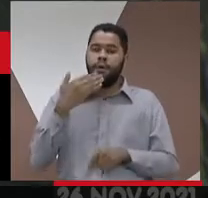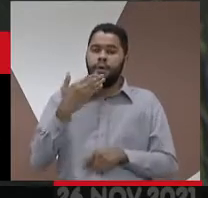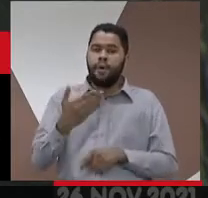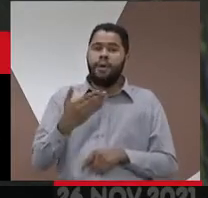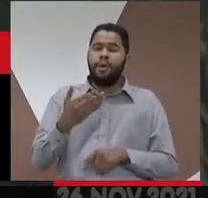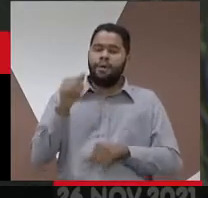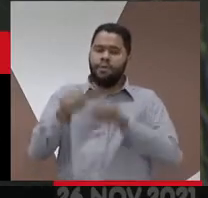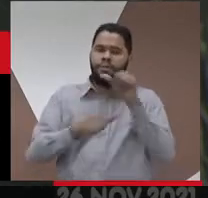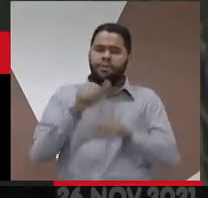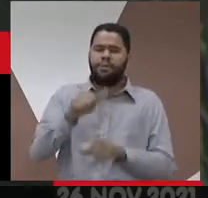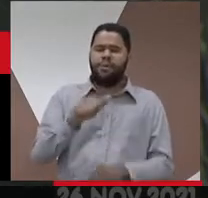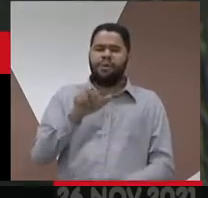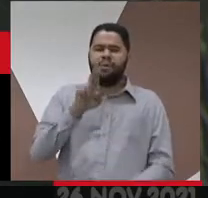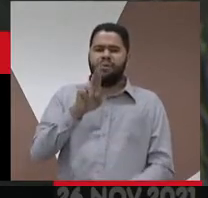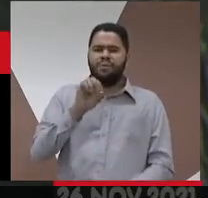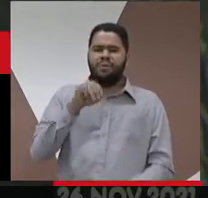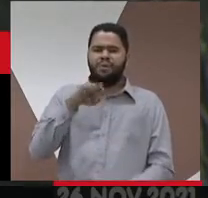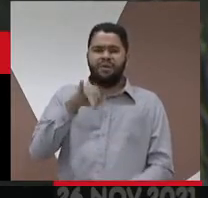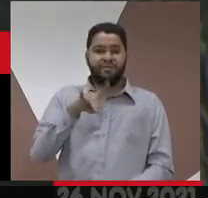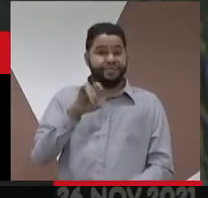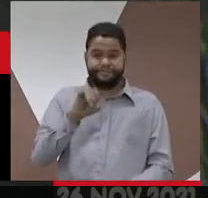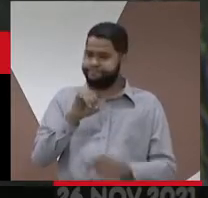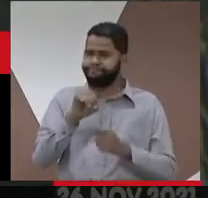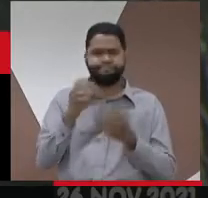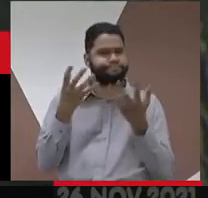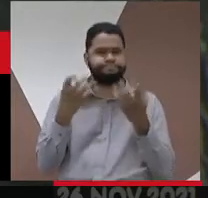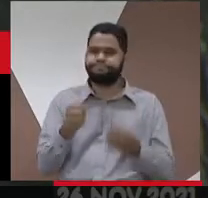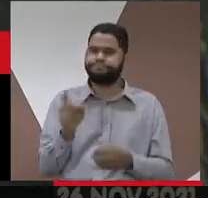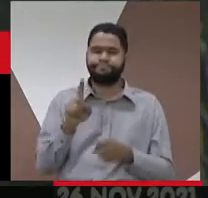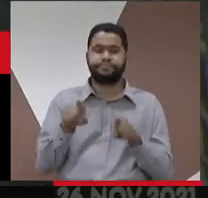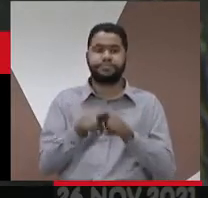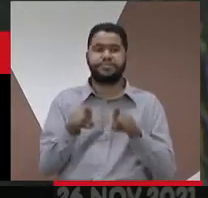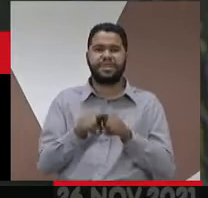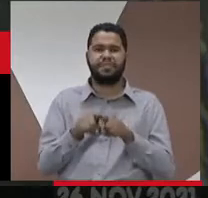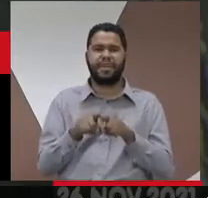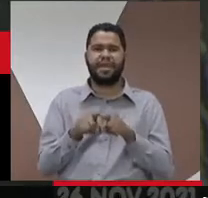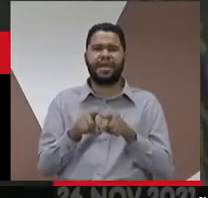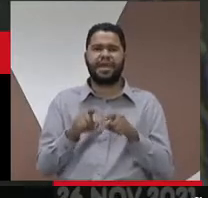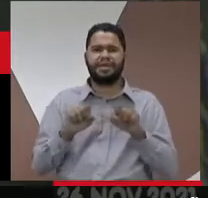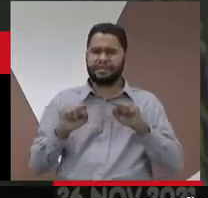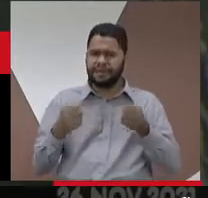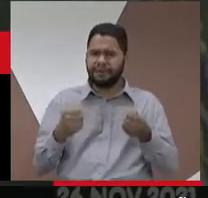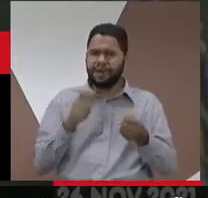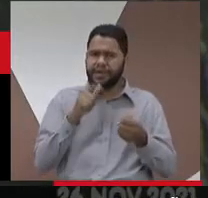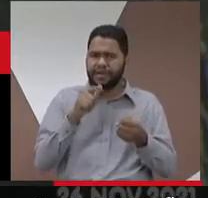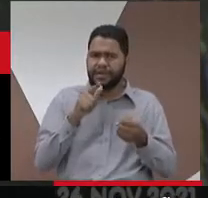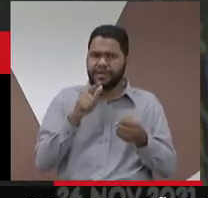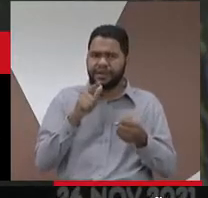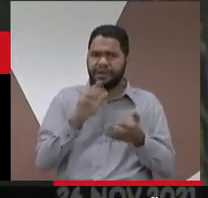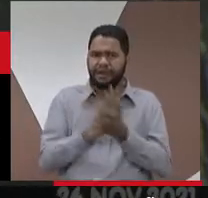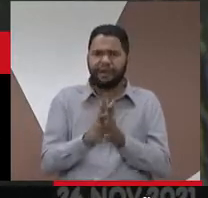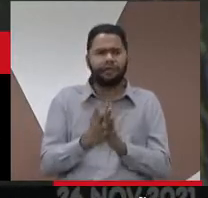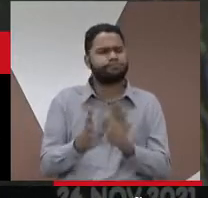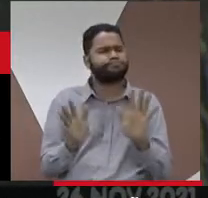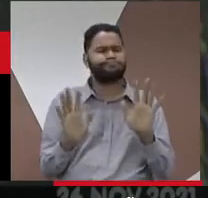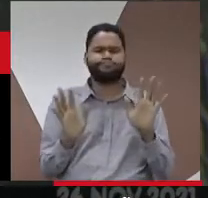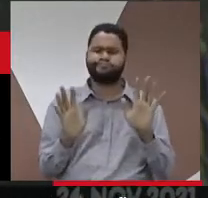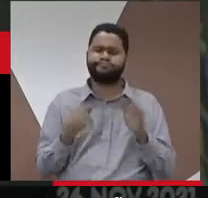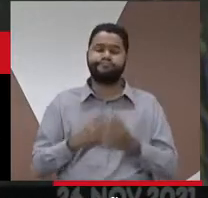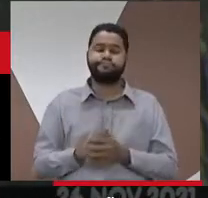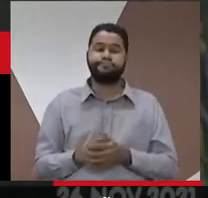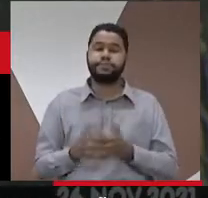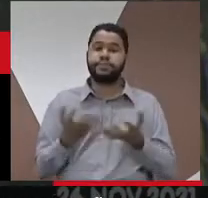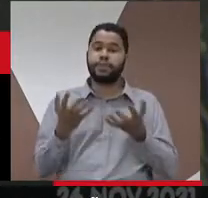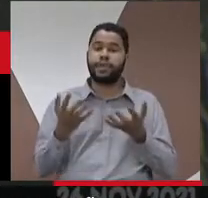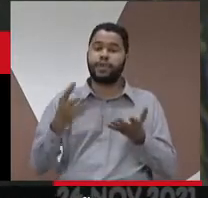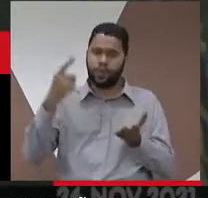rodominério, impedindo que ela destrua a nossa segurança hídrica e as nossas áreas de preservação. E quero assumir